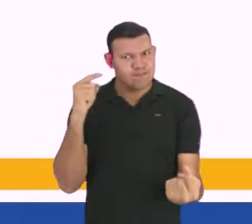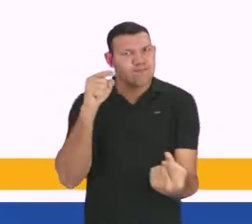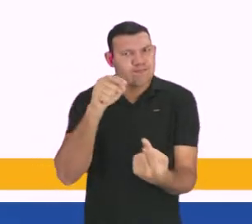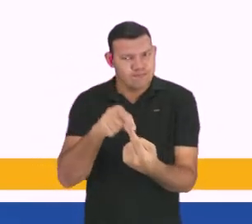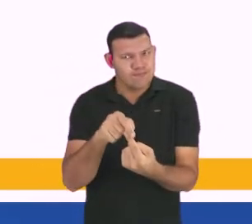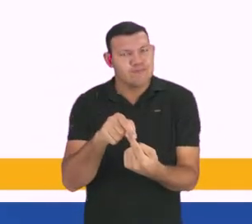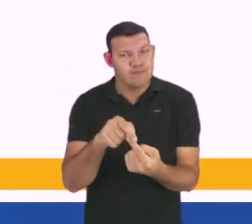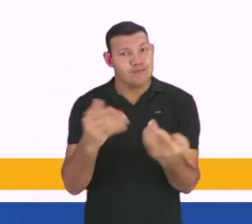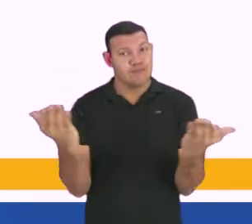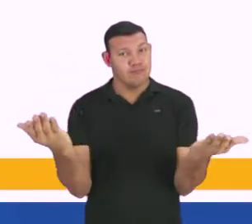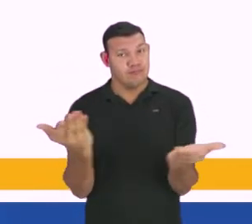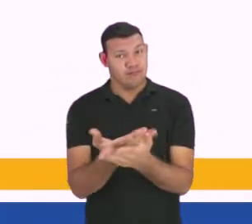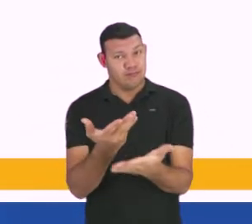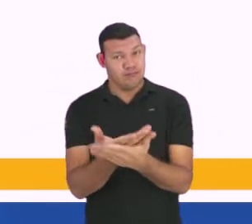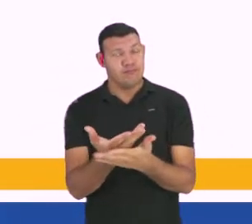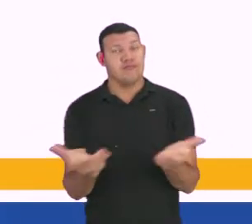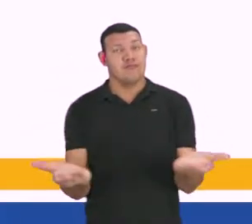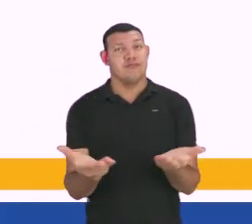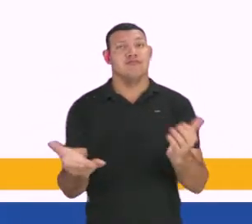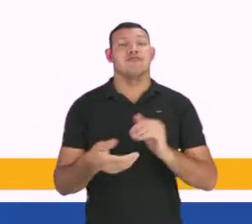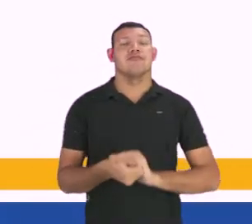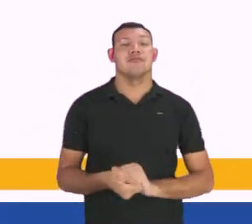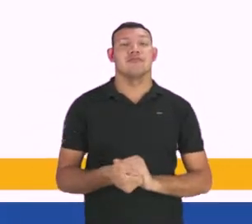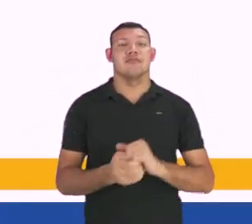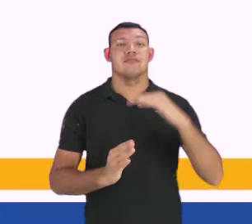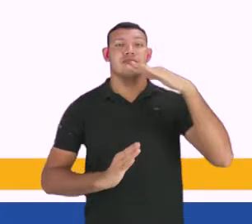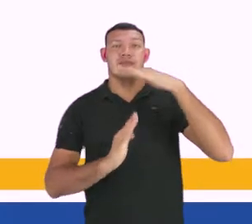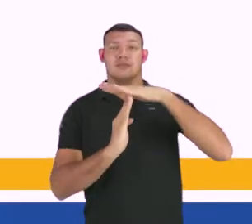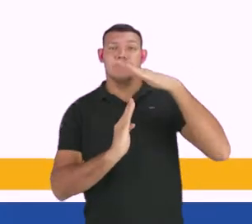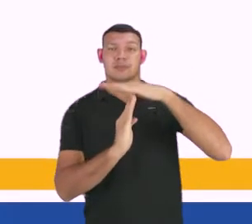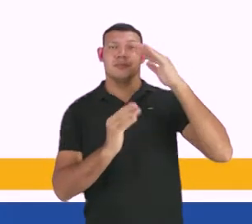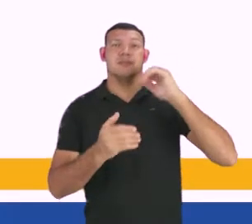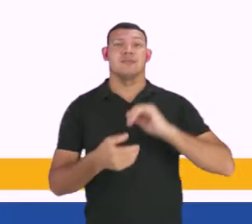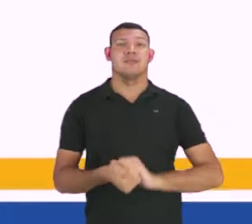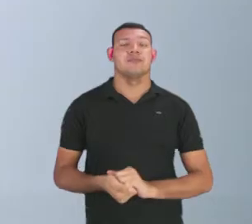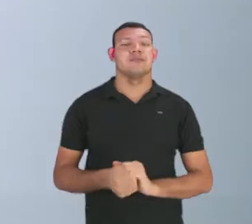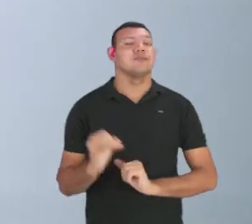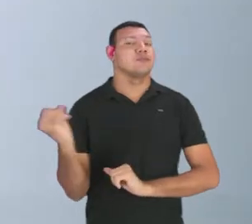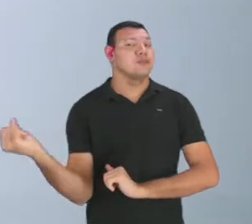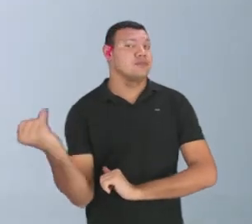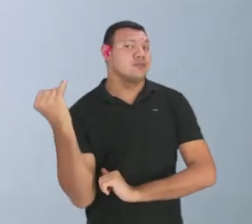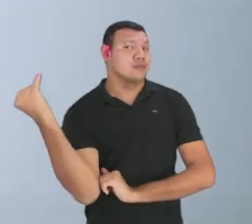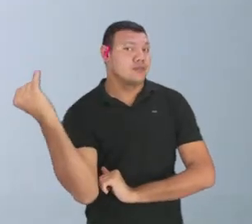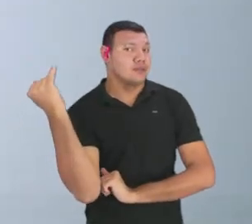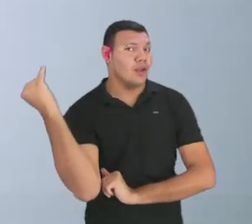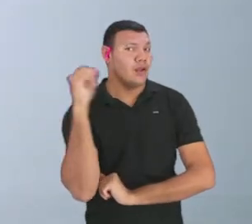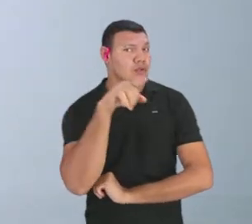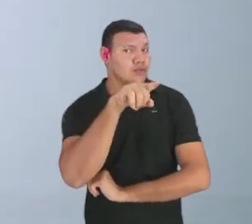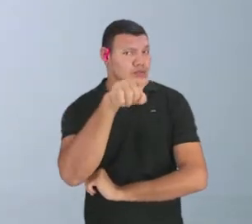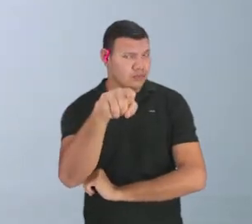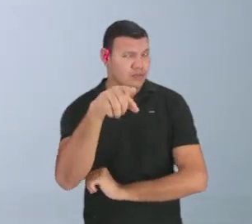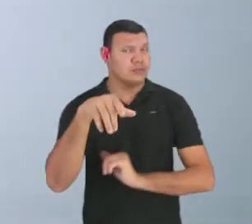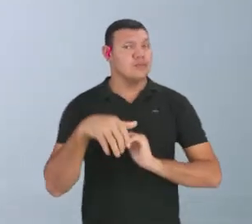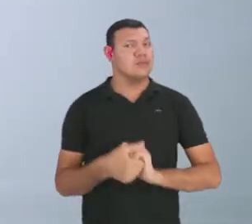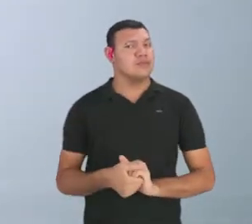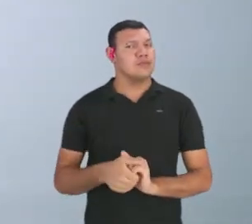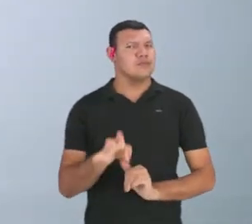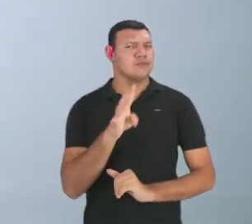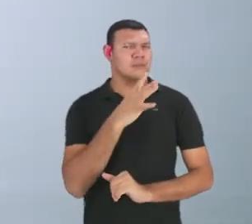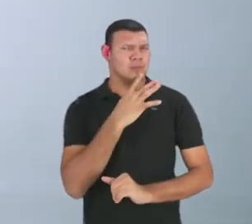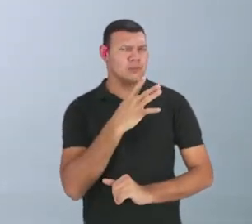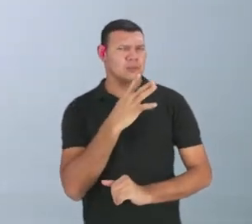cerne da nossa aula, no ápice da nossa aula de hoje, é importante que você conheça quais são